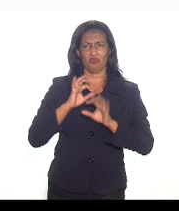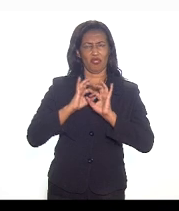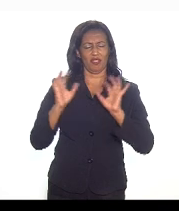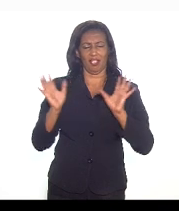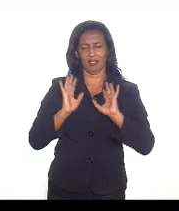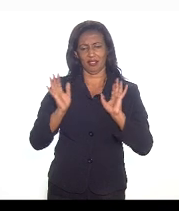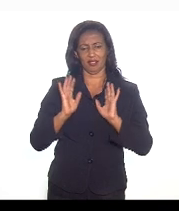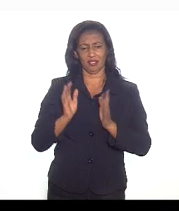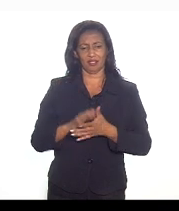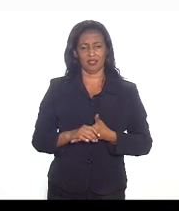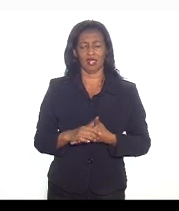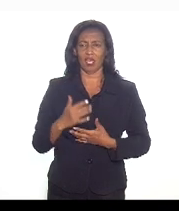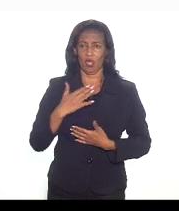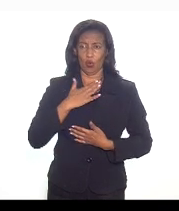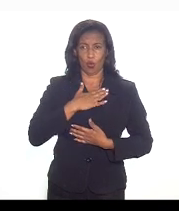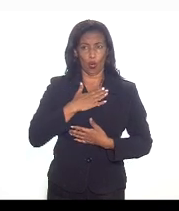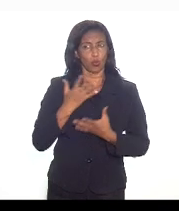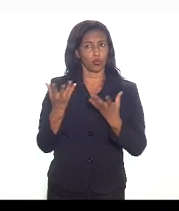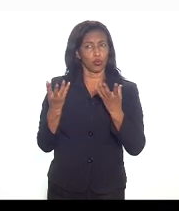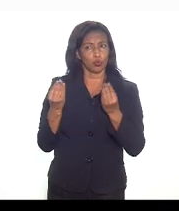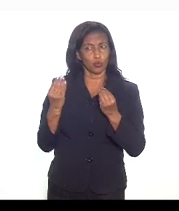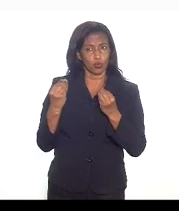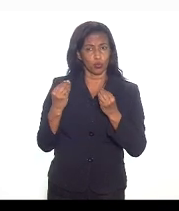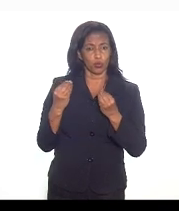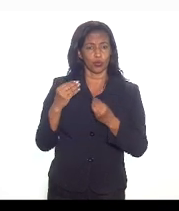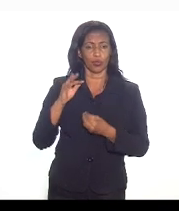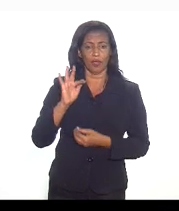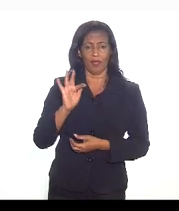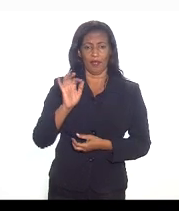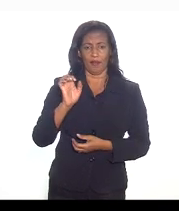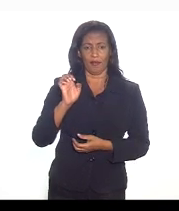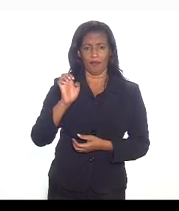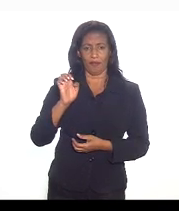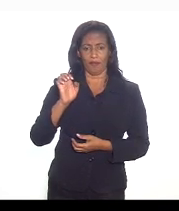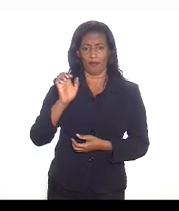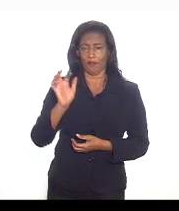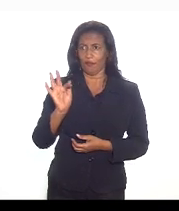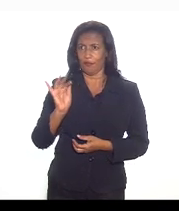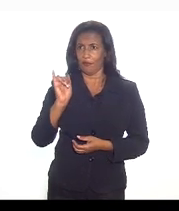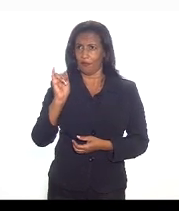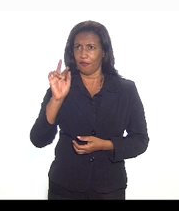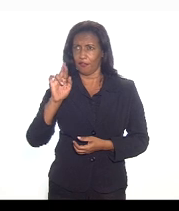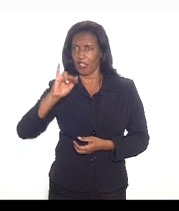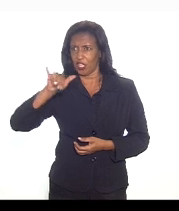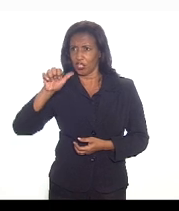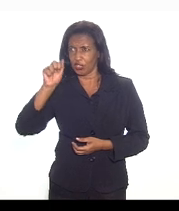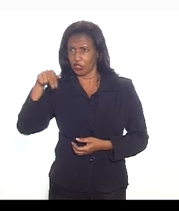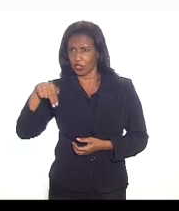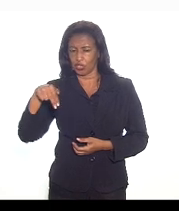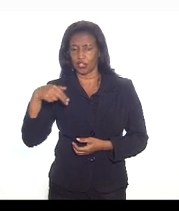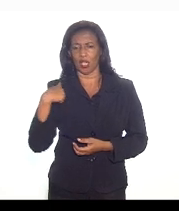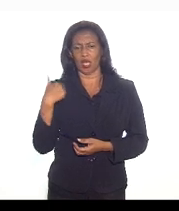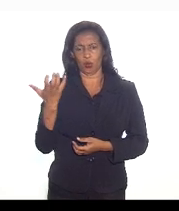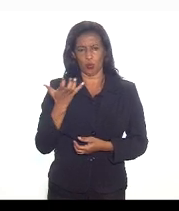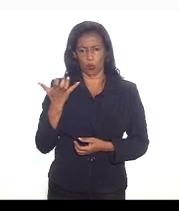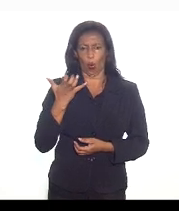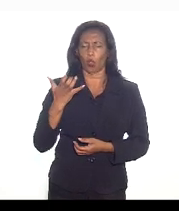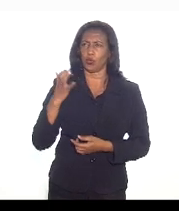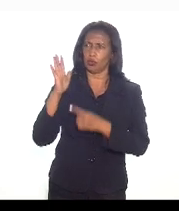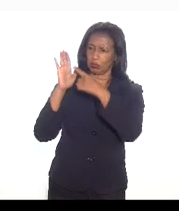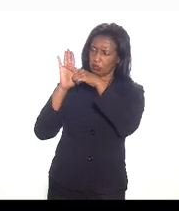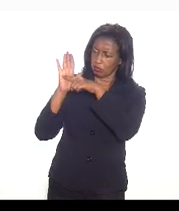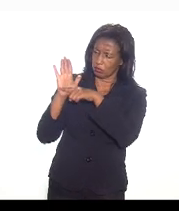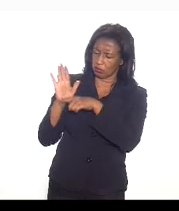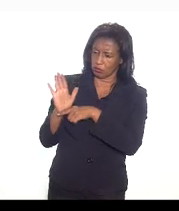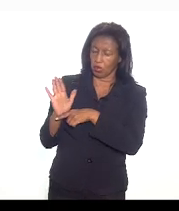Firjan. Eu gosto muito do índice da Firjan de saúde e educação. Não gosto de gestão fiscal.